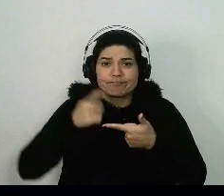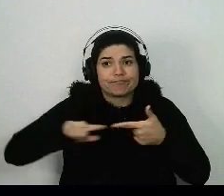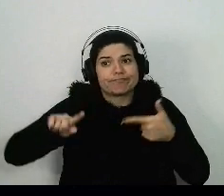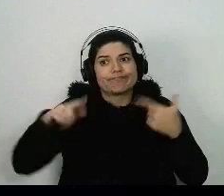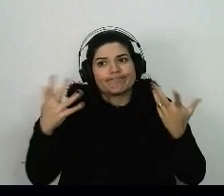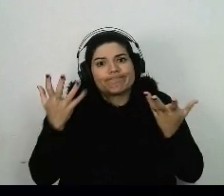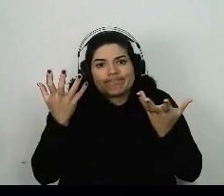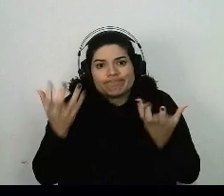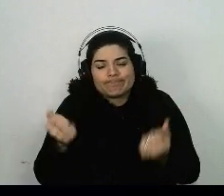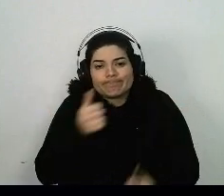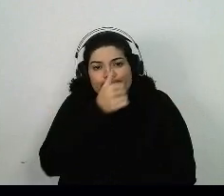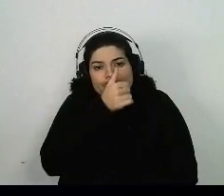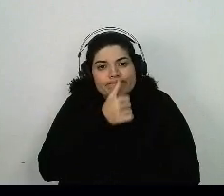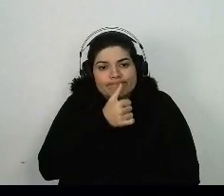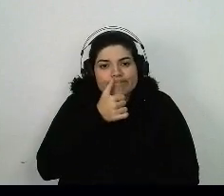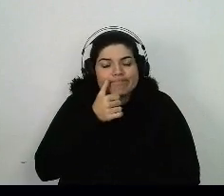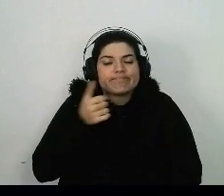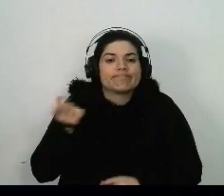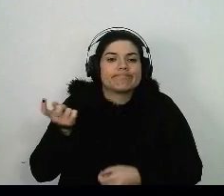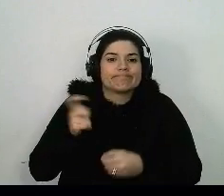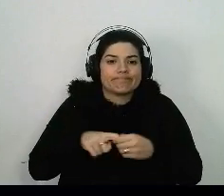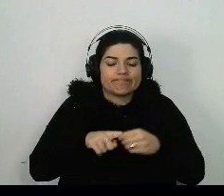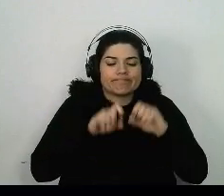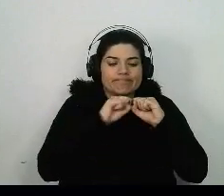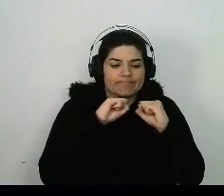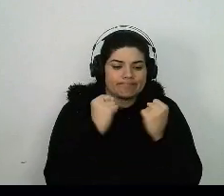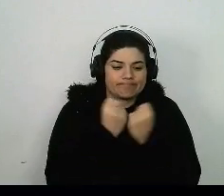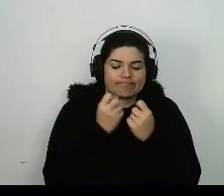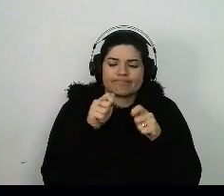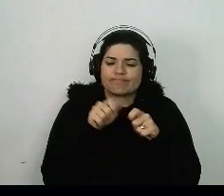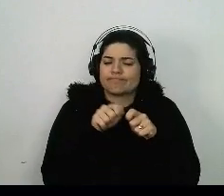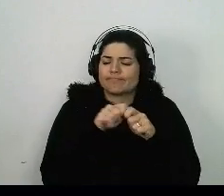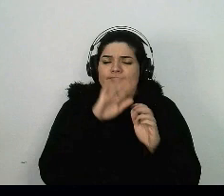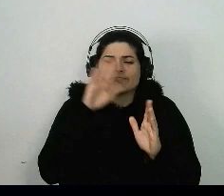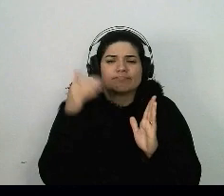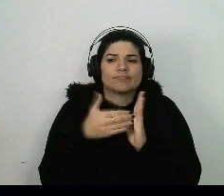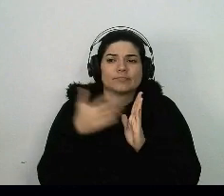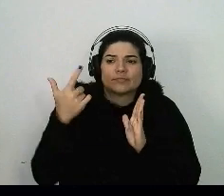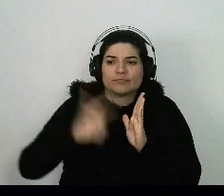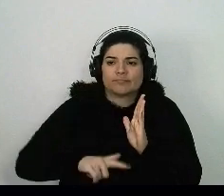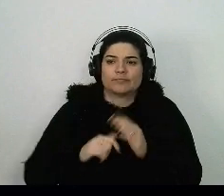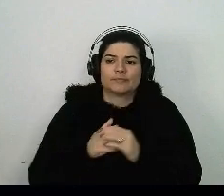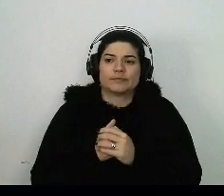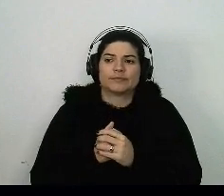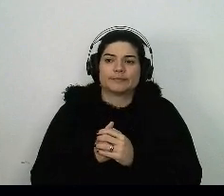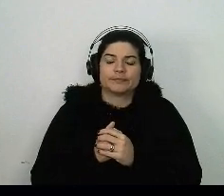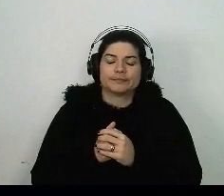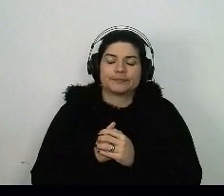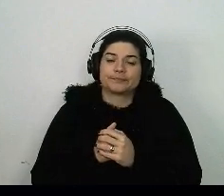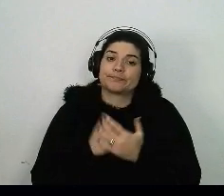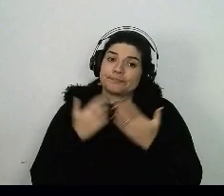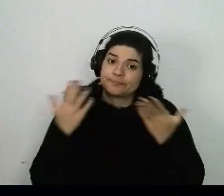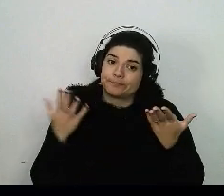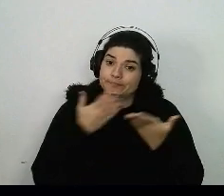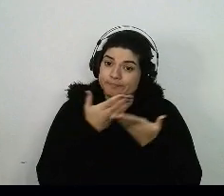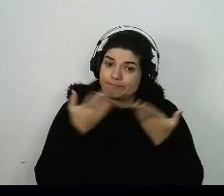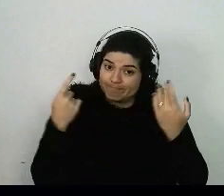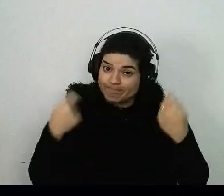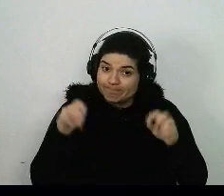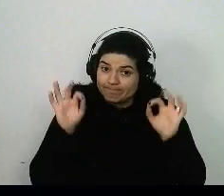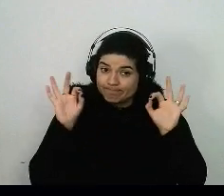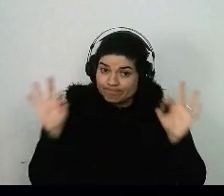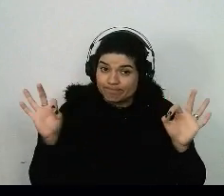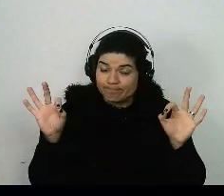e vamos voltar lá para a nossa squad e vamos refazer todo o nosso levantamento de requisito funcional. Cara, vocês precisam mesmo de ter essas